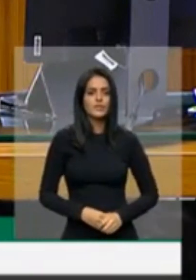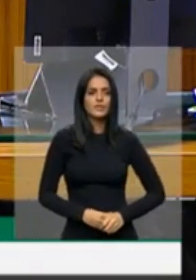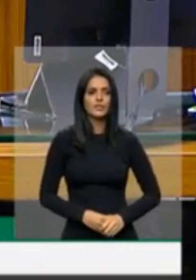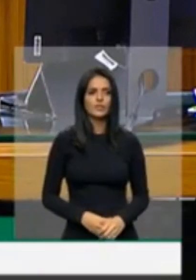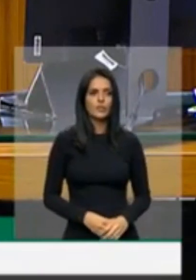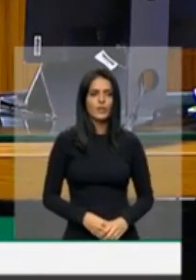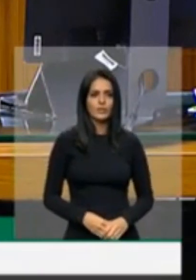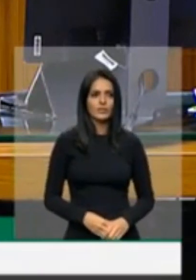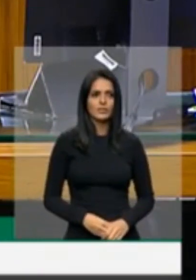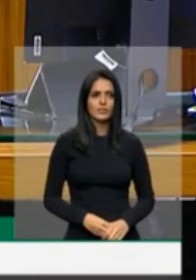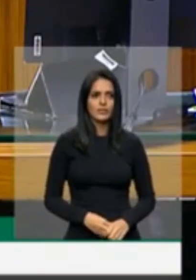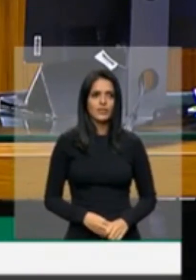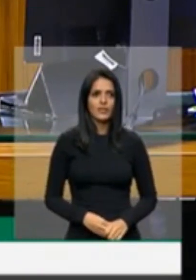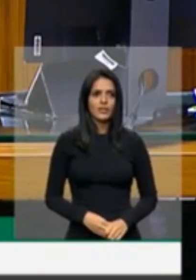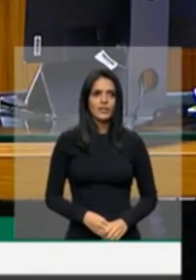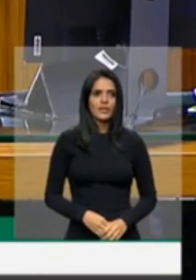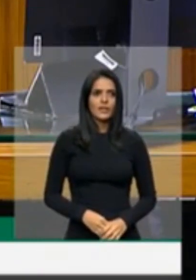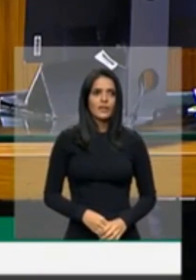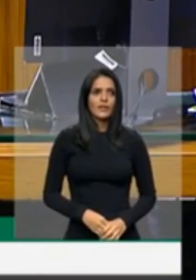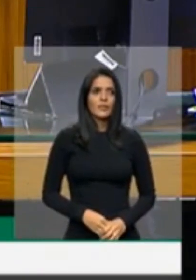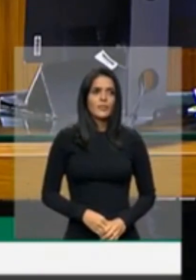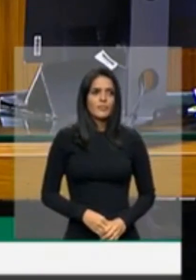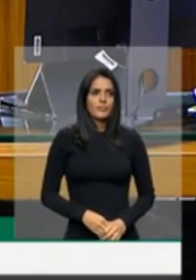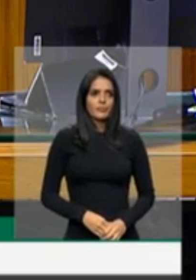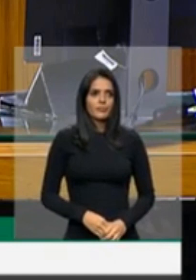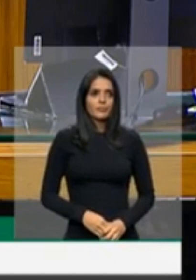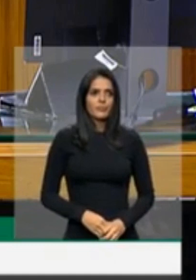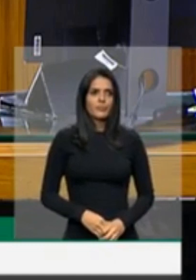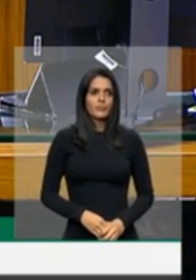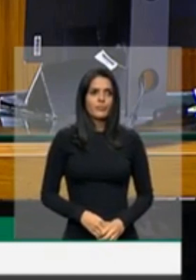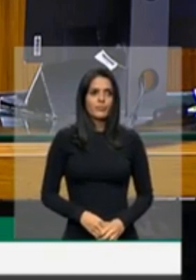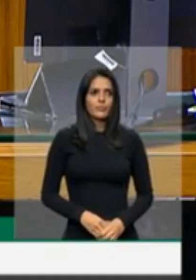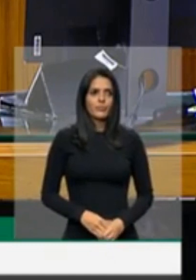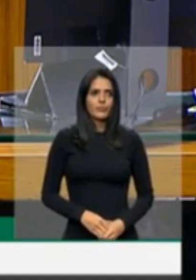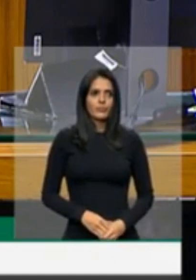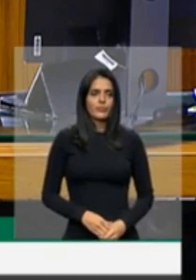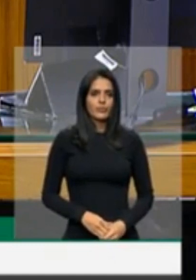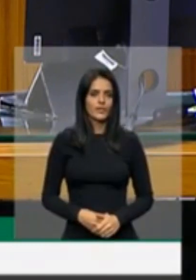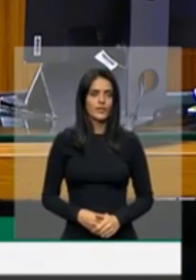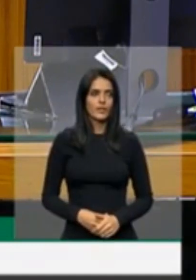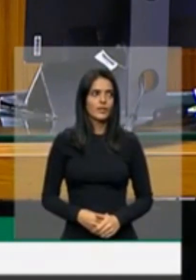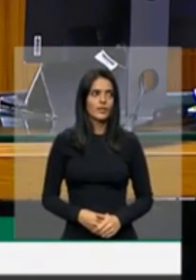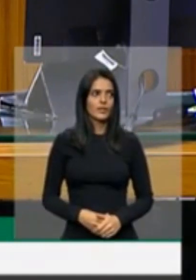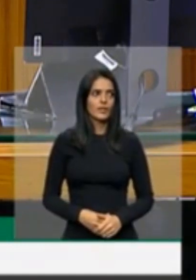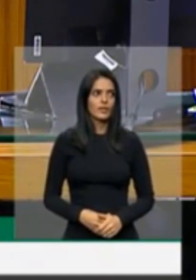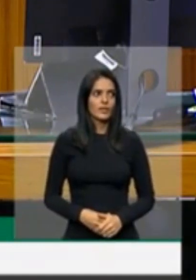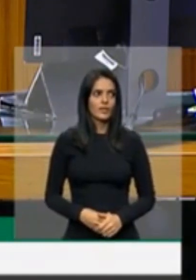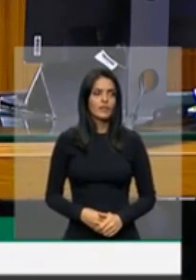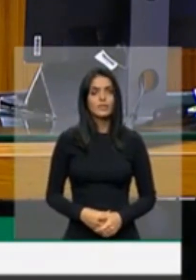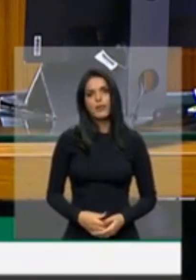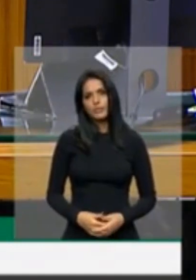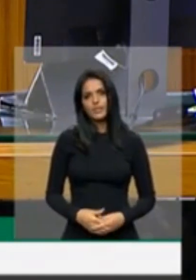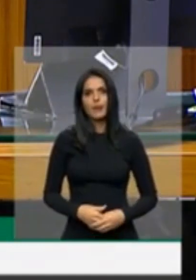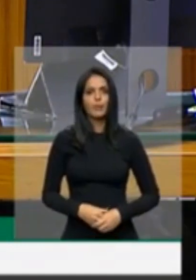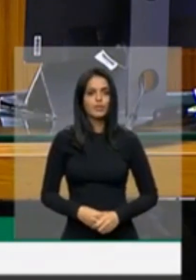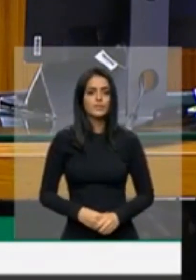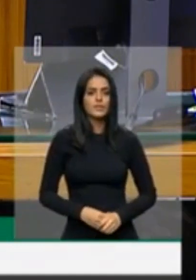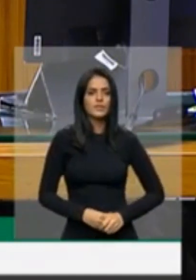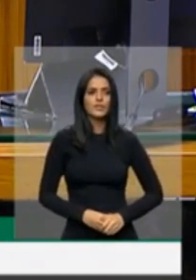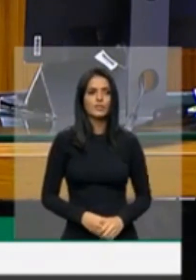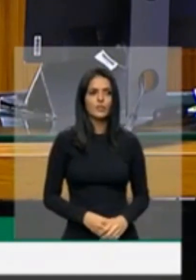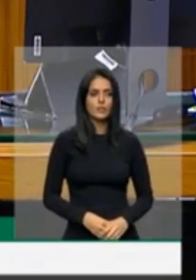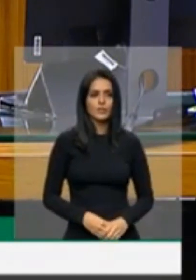mensagens nas minhas redes sociais pedindo para pautar a 1000, mas tem tempo ainda, vamos pautar. Eu já recebi mais de 10 mil